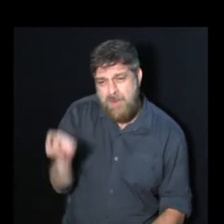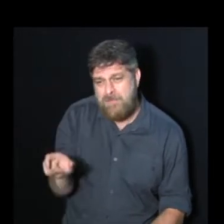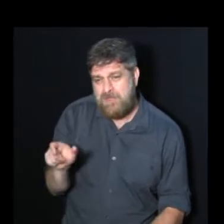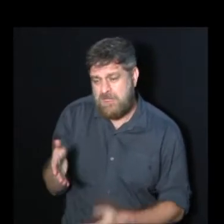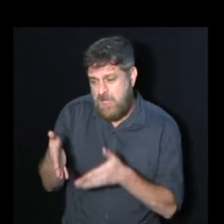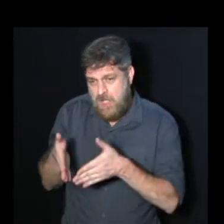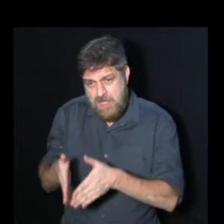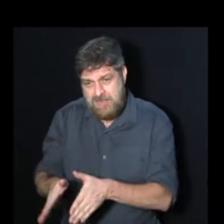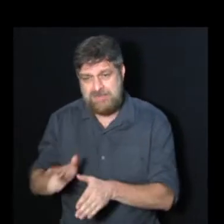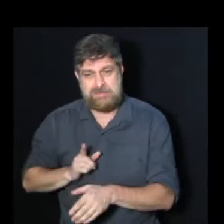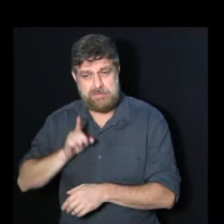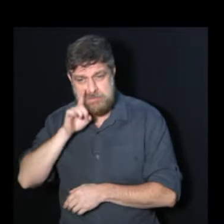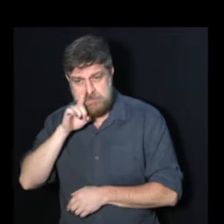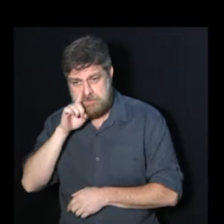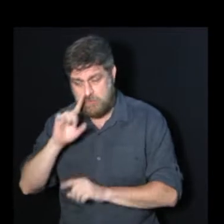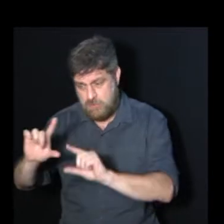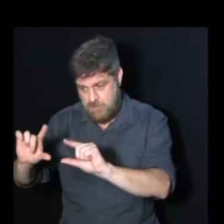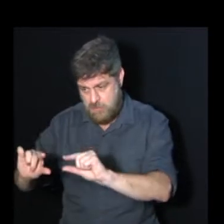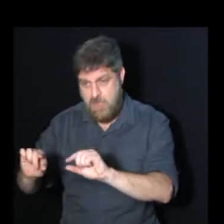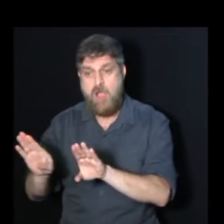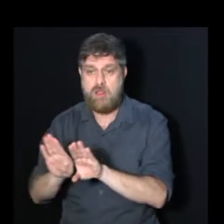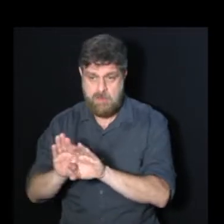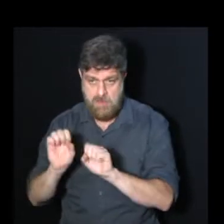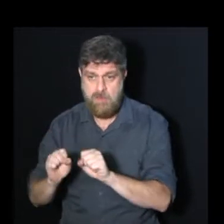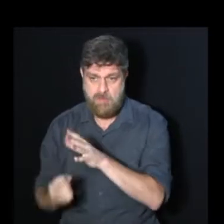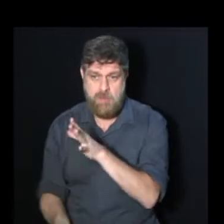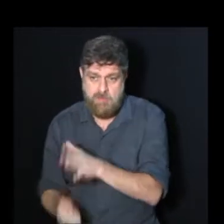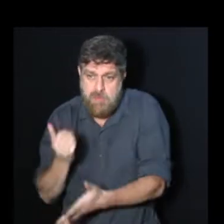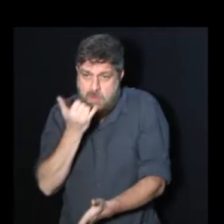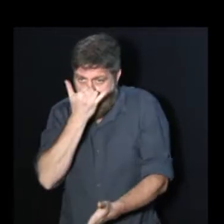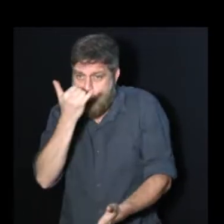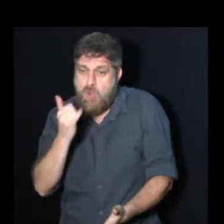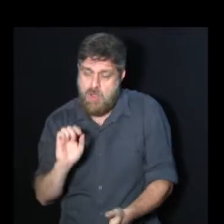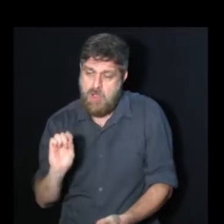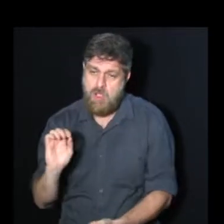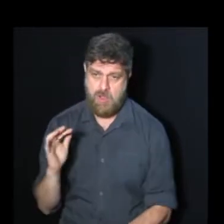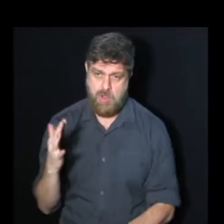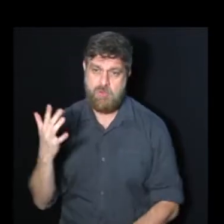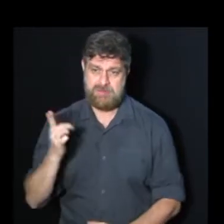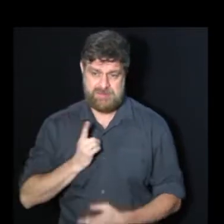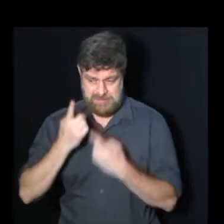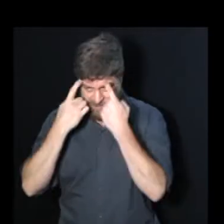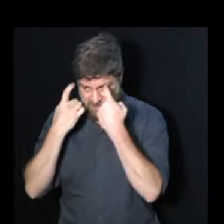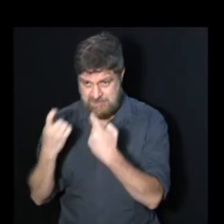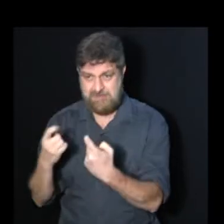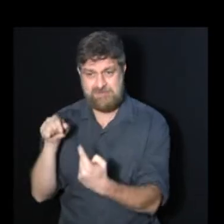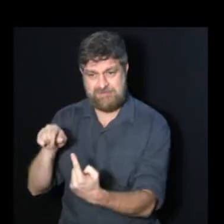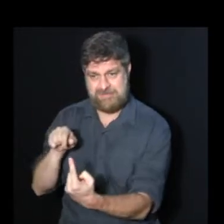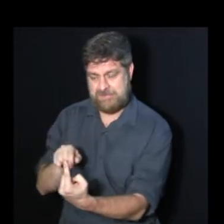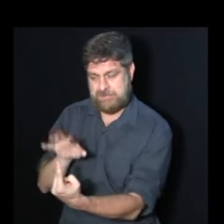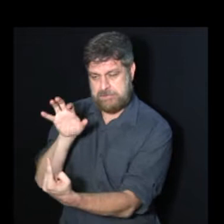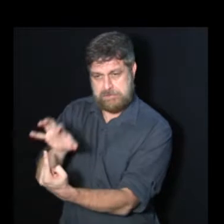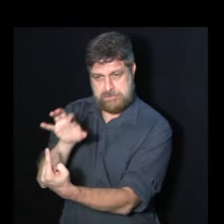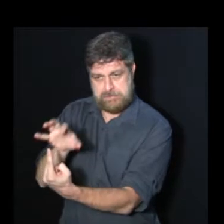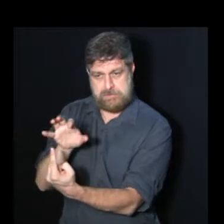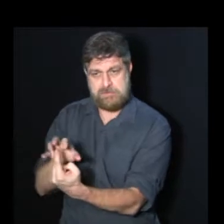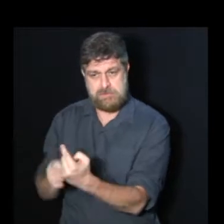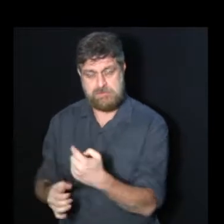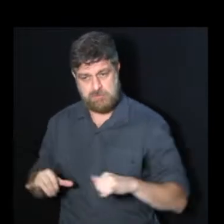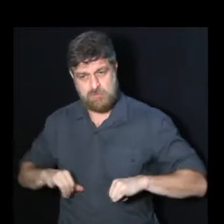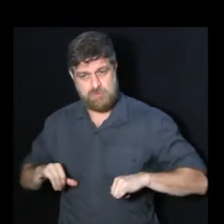de menor vulnerabilidade também não esteja suscetível ao fenômeno da violência. Pode passar, por favor.